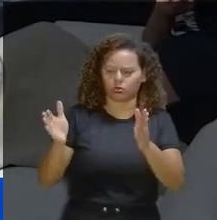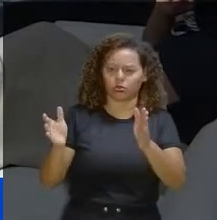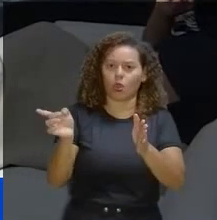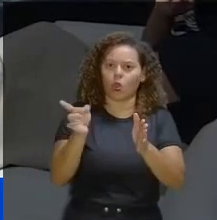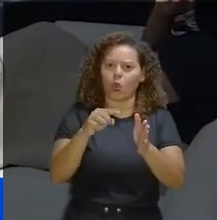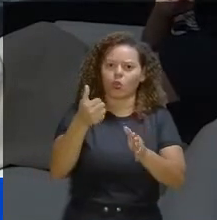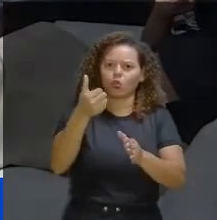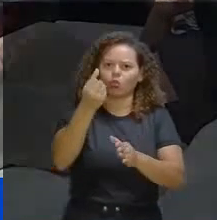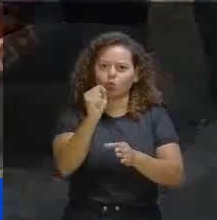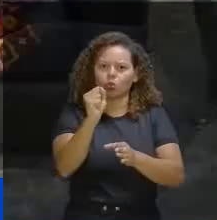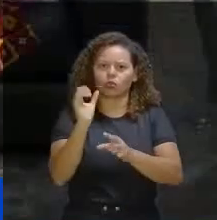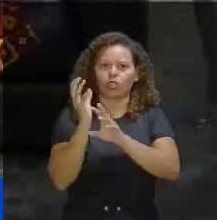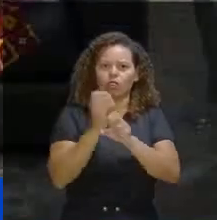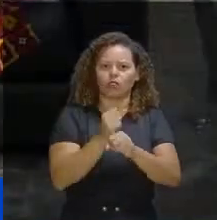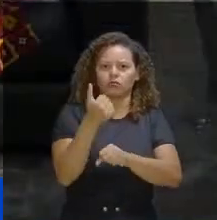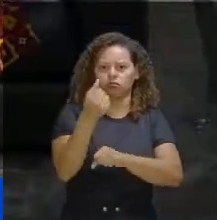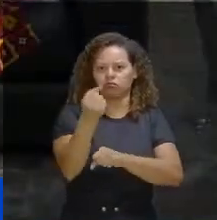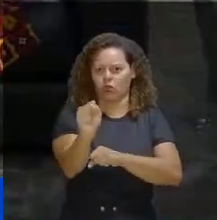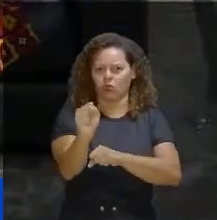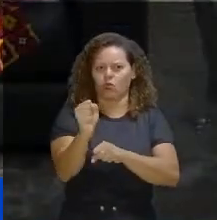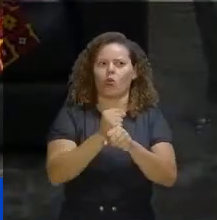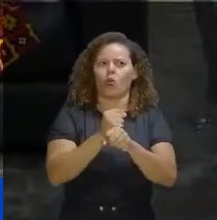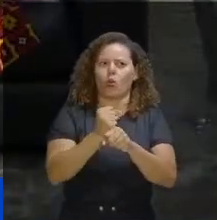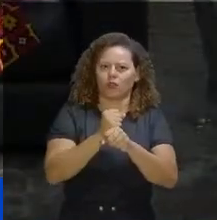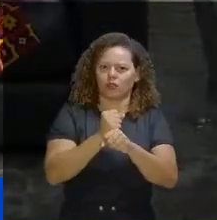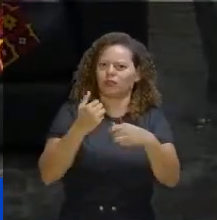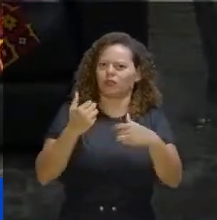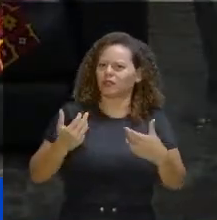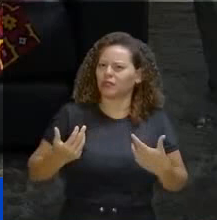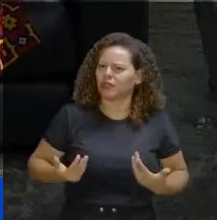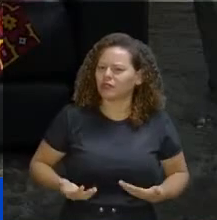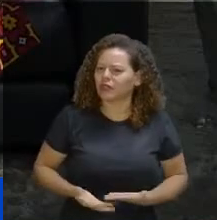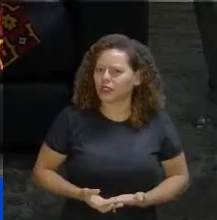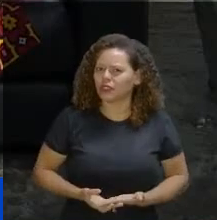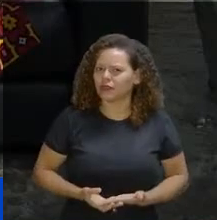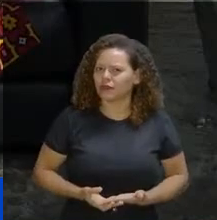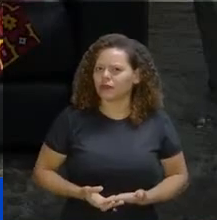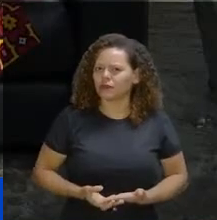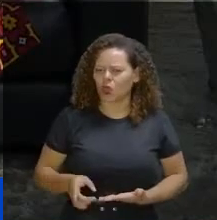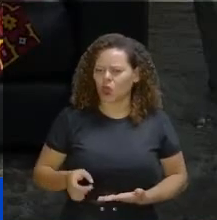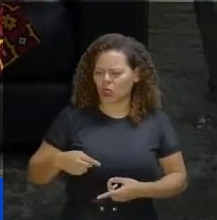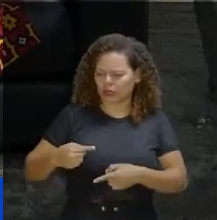a gente ainda fica tendo que discutir a situação de candidatura laranja feminina.